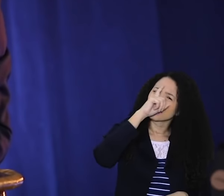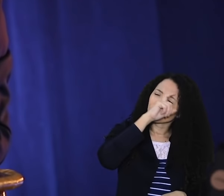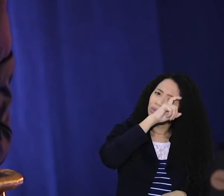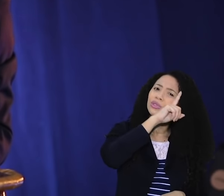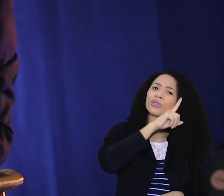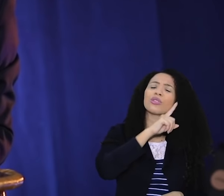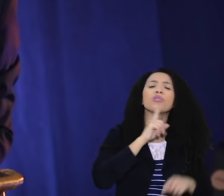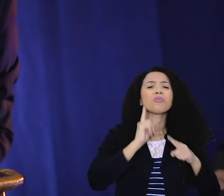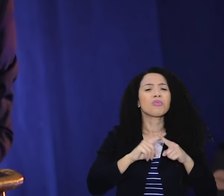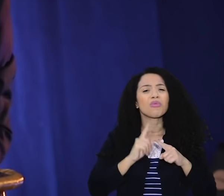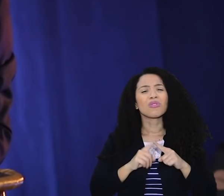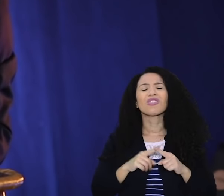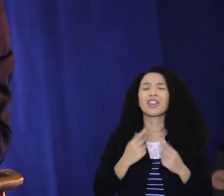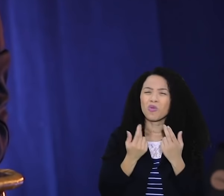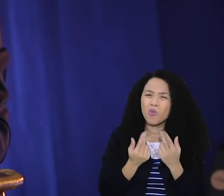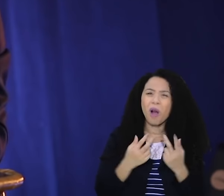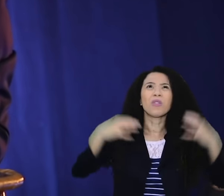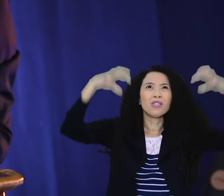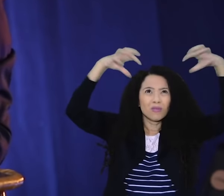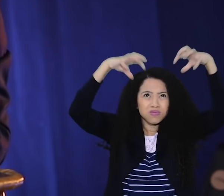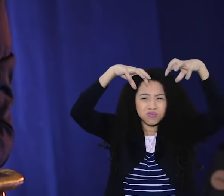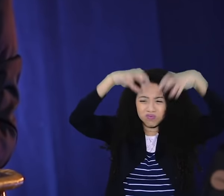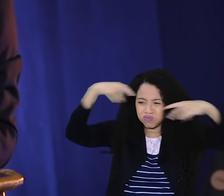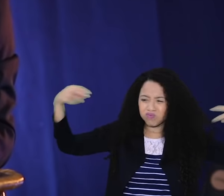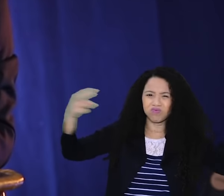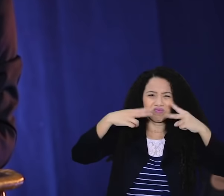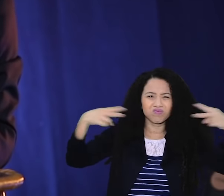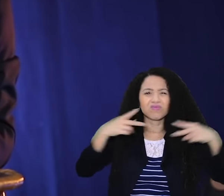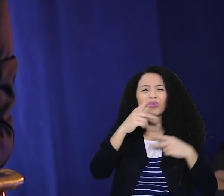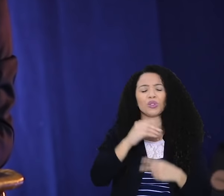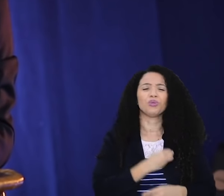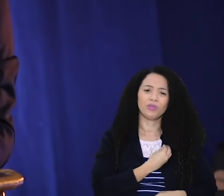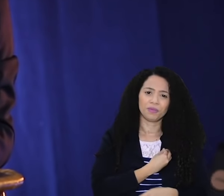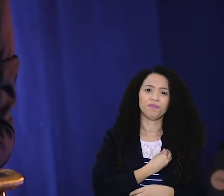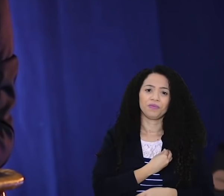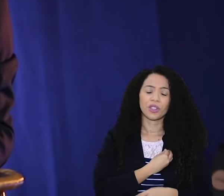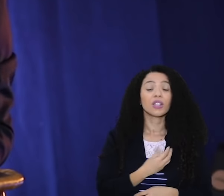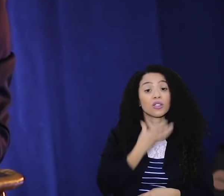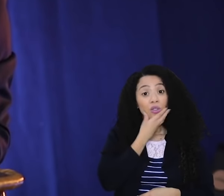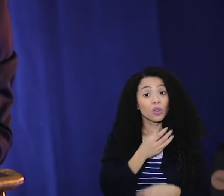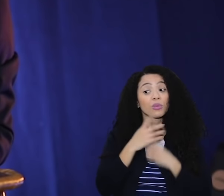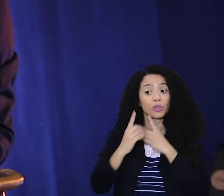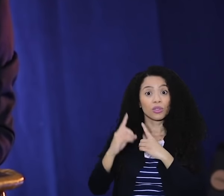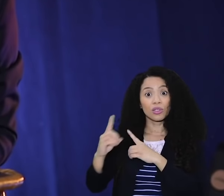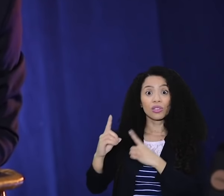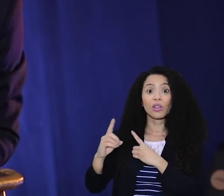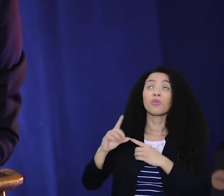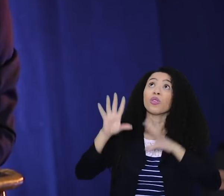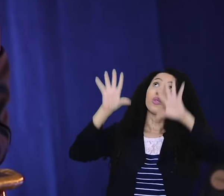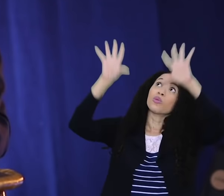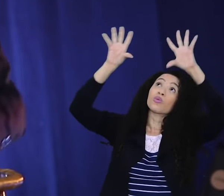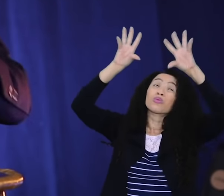difícil, porque é uma verdadeira tempestade na sua vida. E veja o que acontece. Eles estão numa tempestade, o tempo